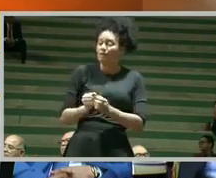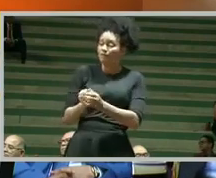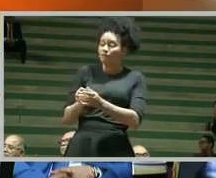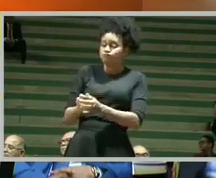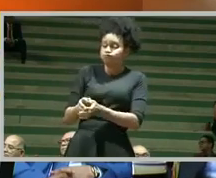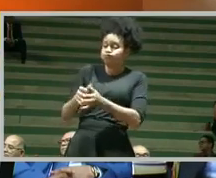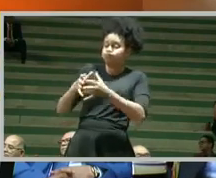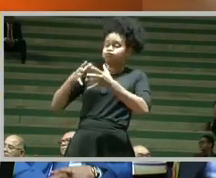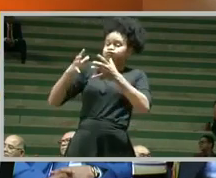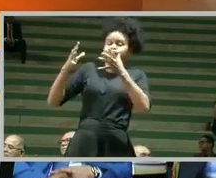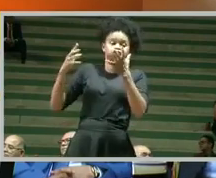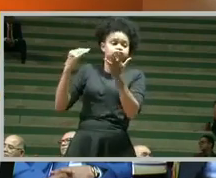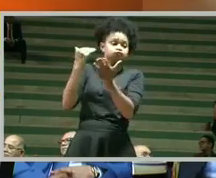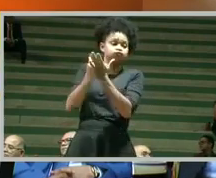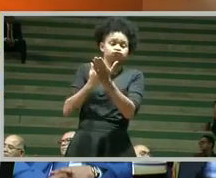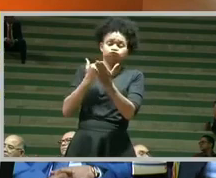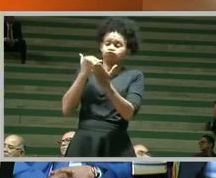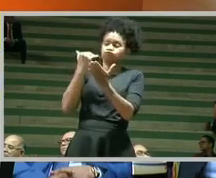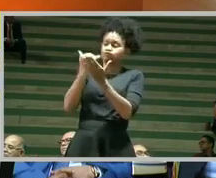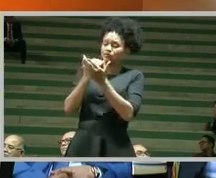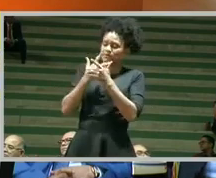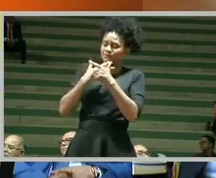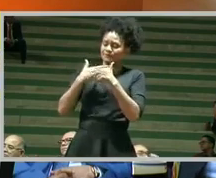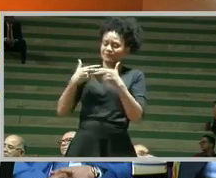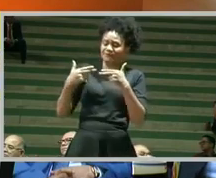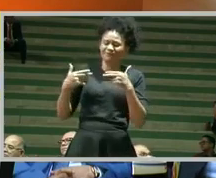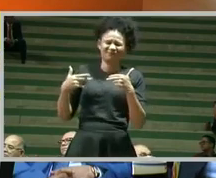grandes coisas fez o